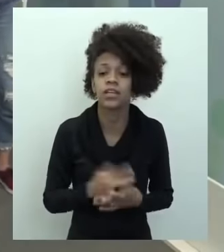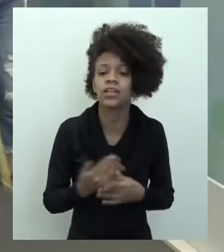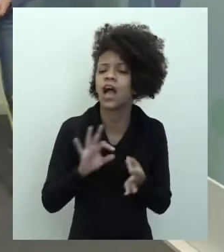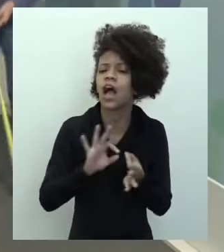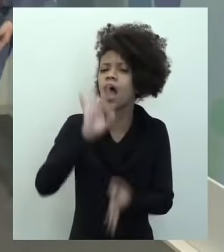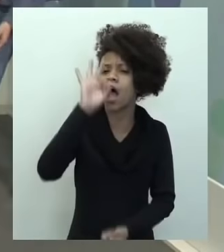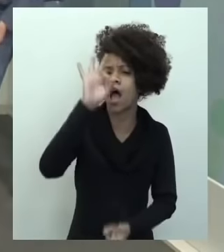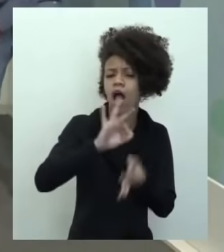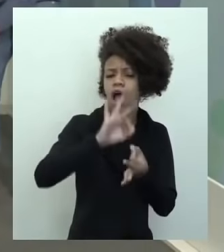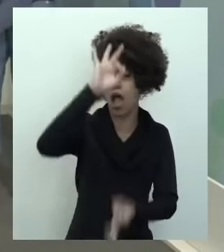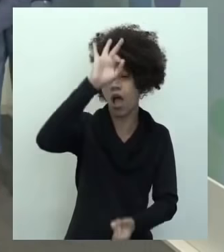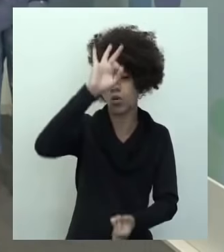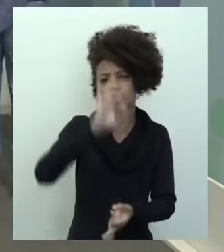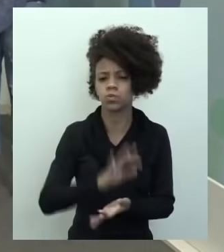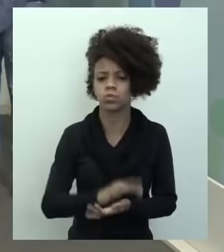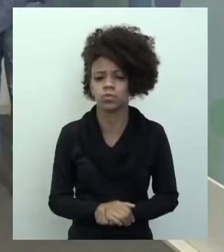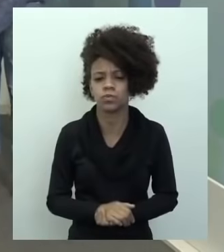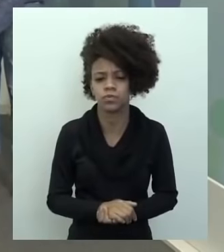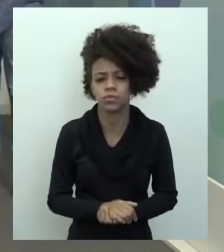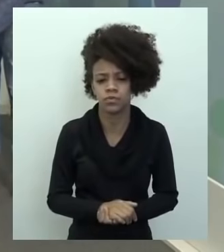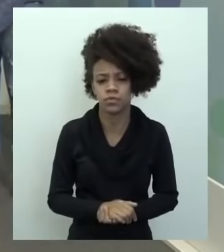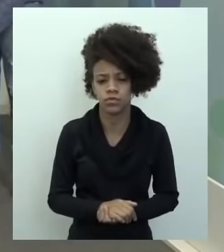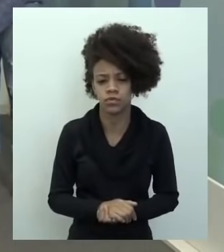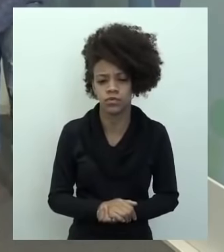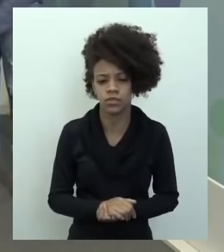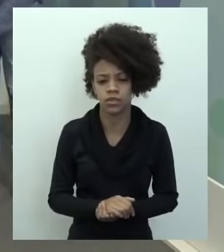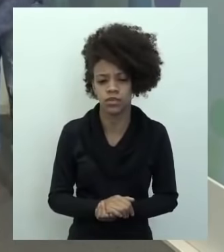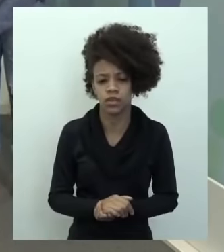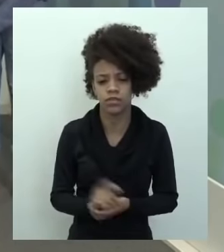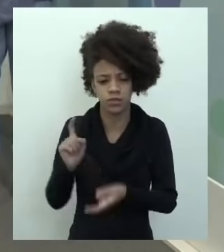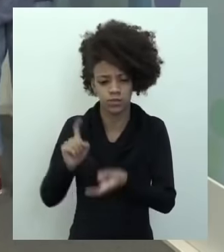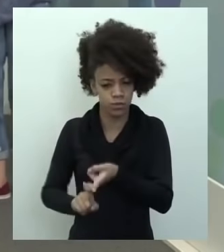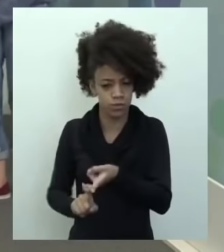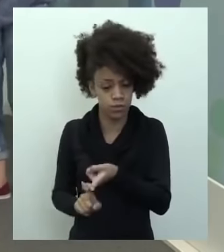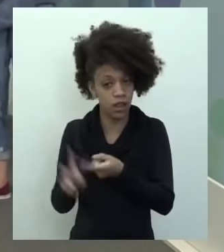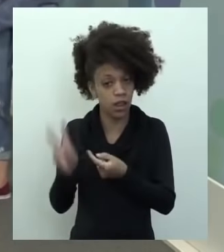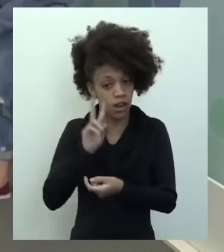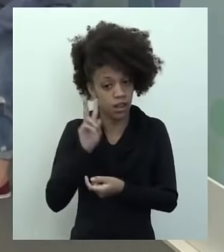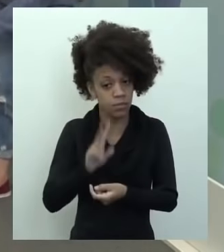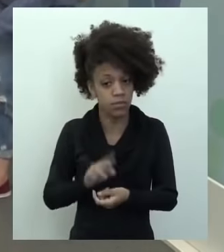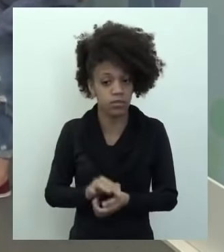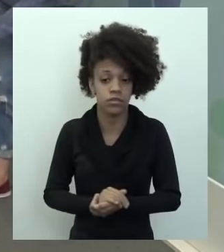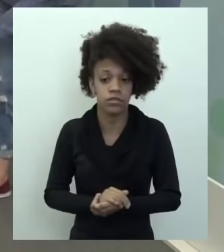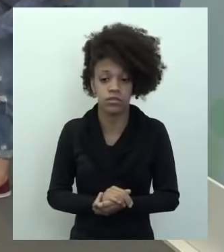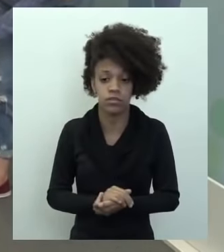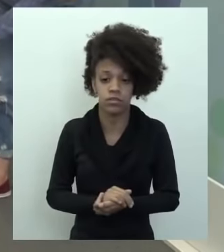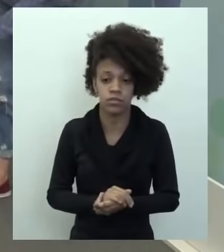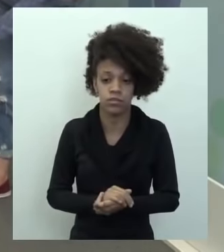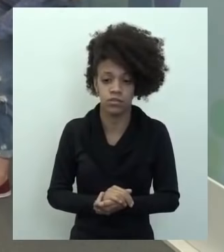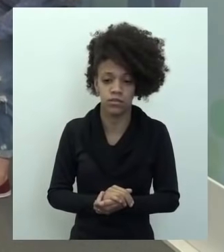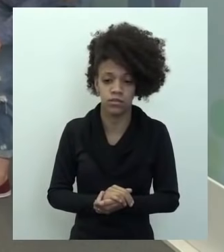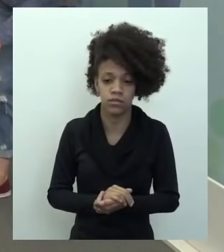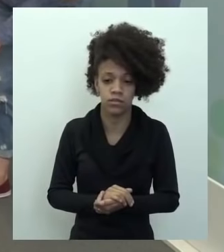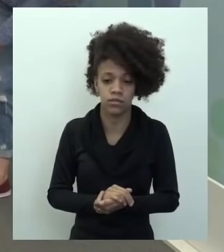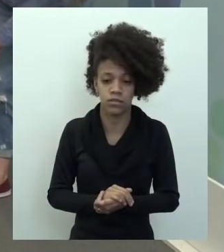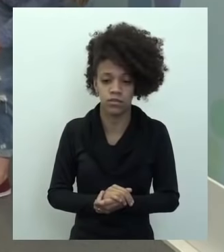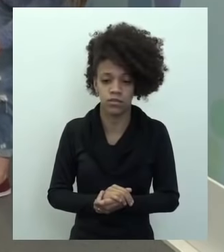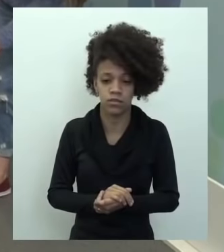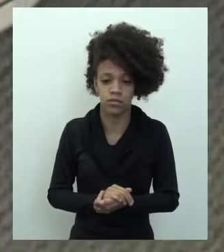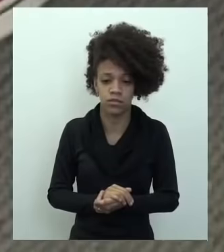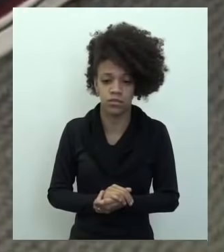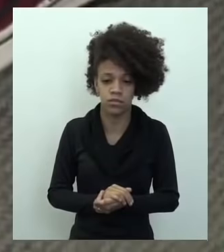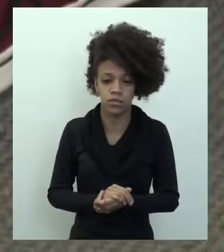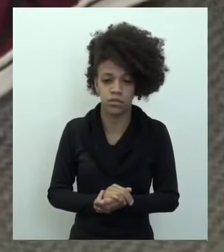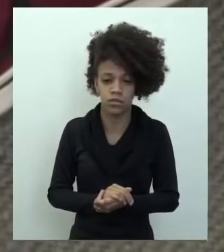altura, né? Eu vou parar ela aqui no chão, vou até virar aqui, ó. Vou parar ela aqui no